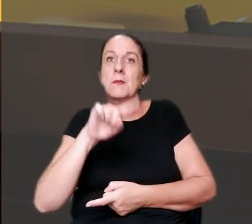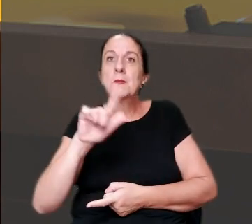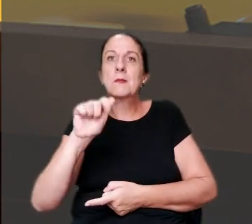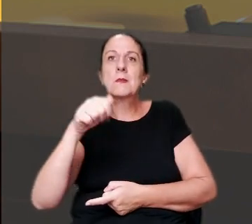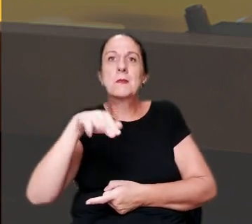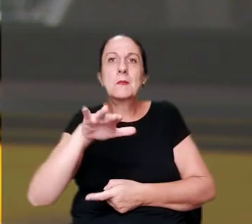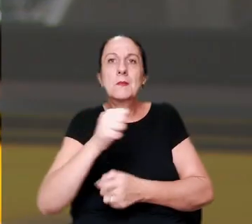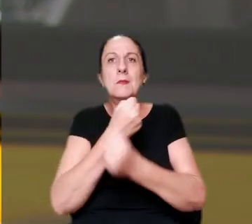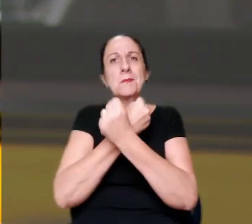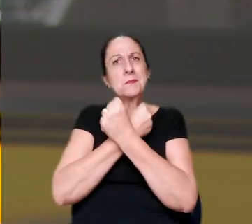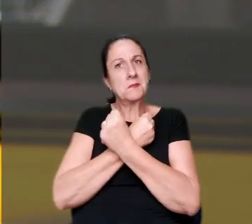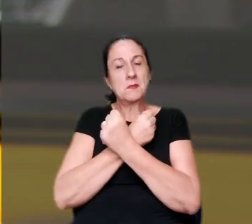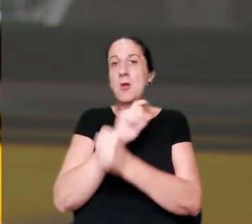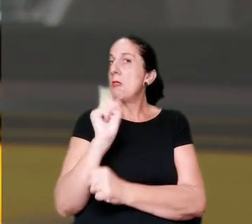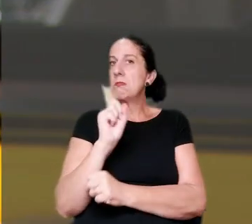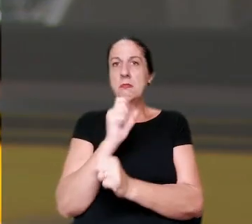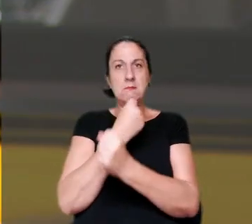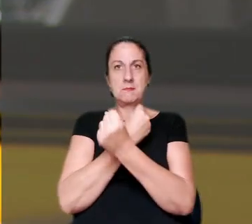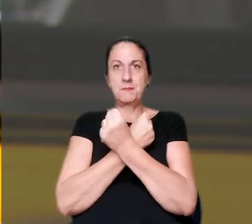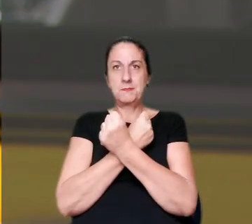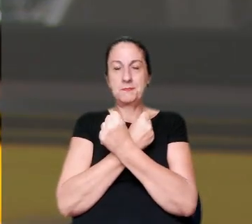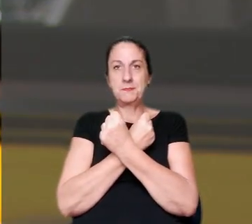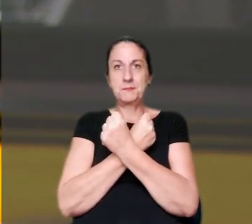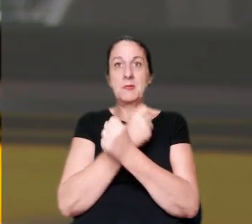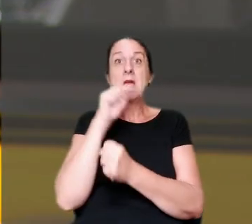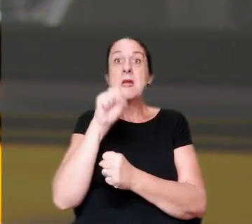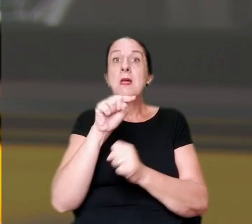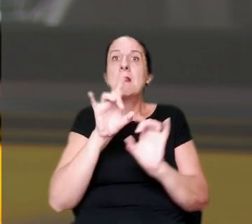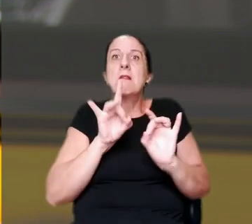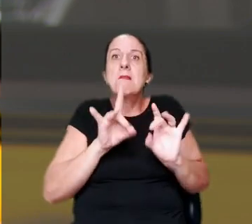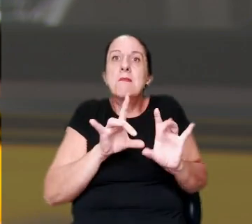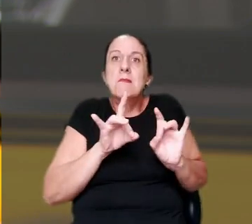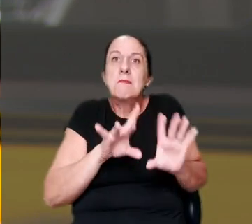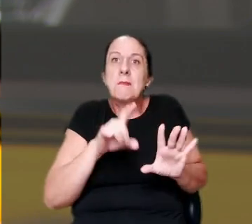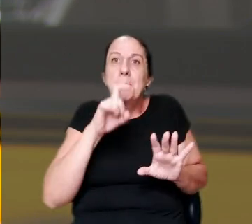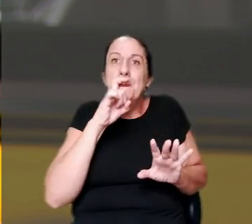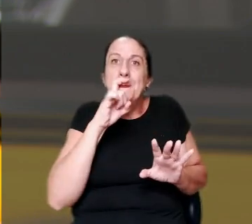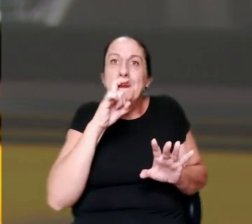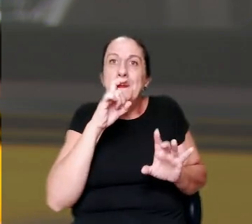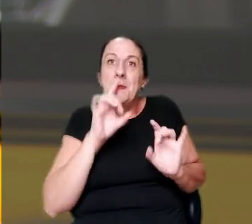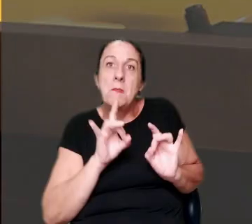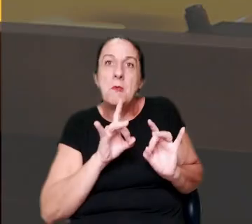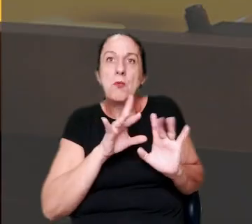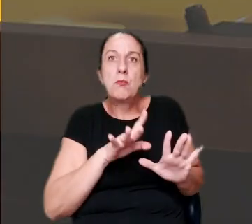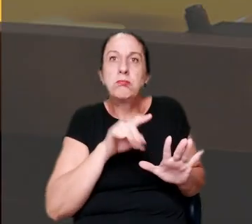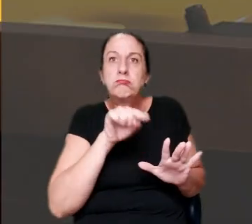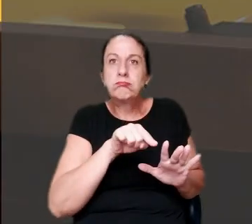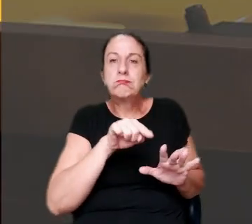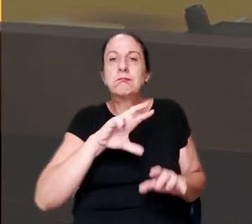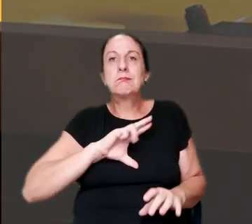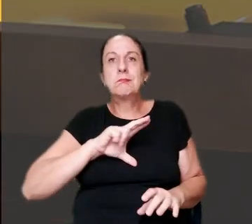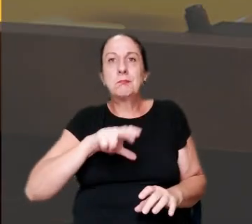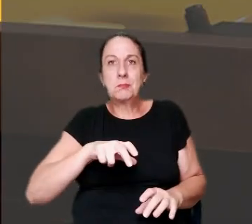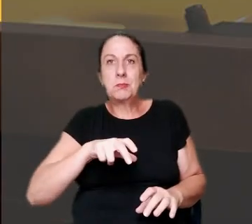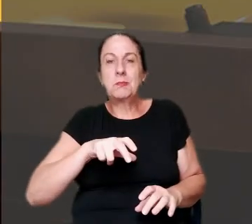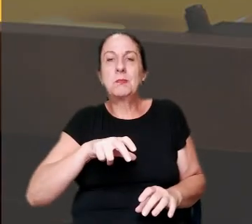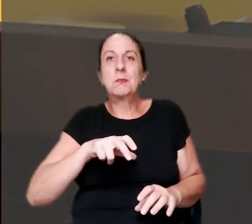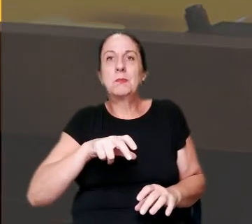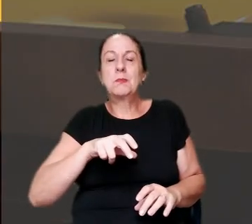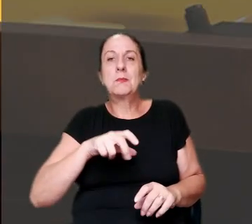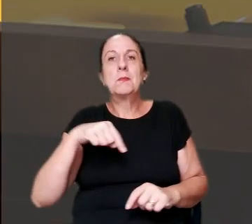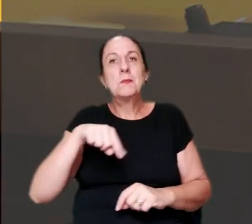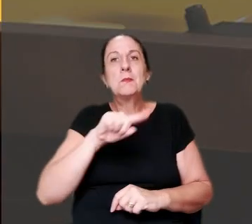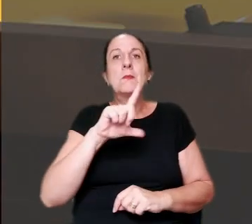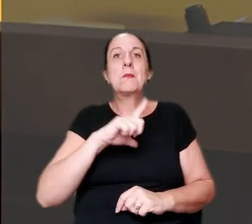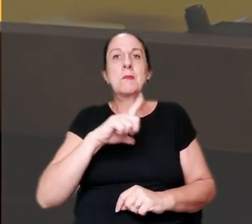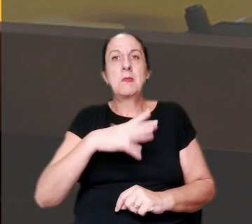um escravo que não era escravo. Ele foi vendido pelo pai. O pai dele era um português,